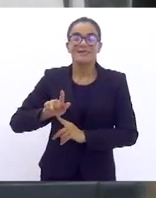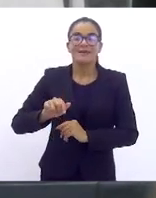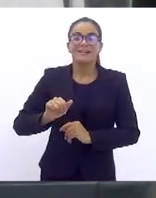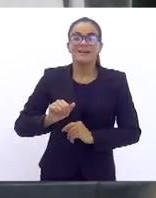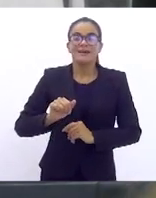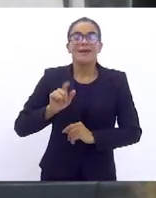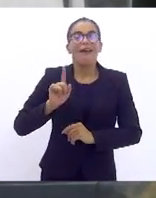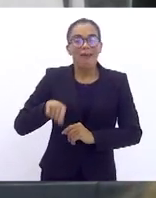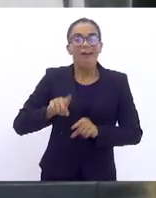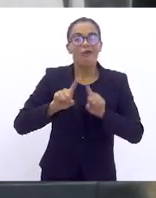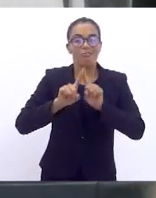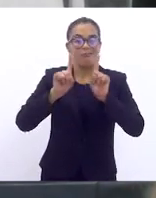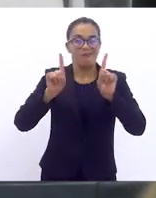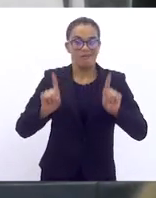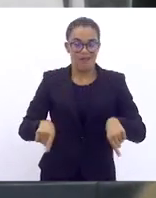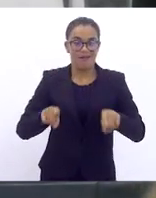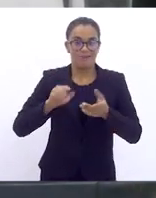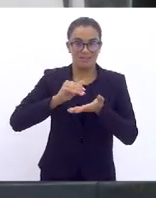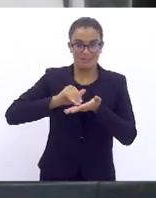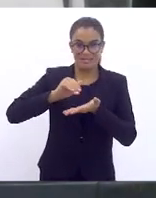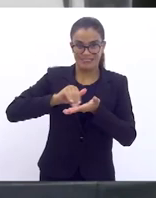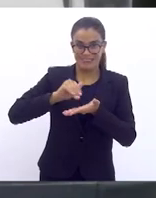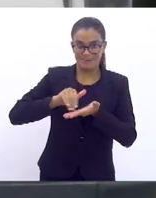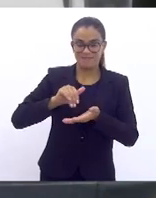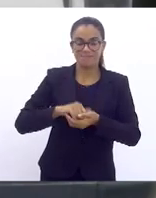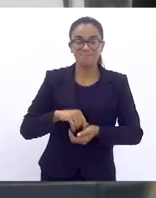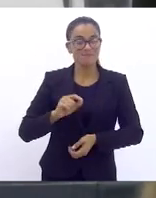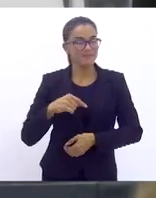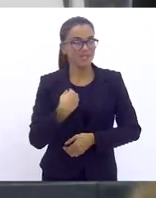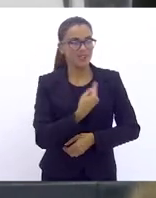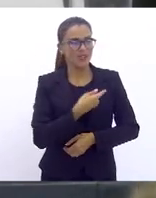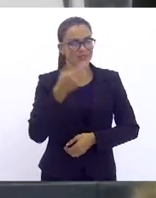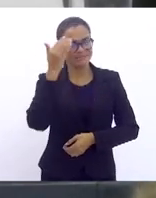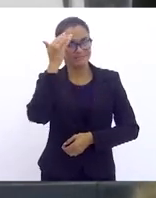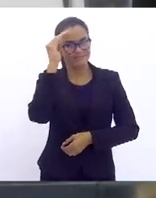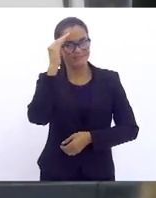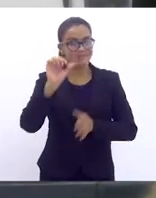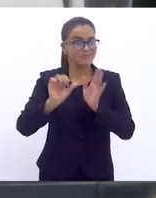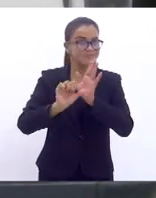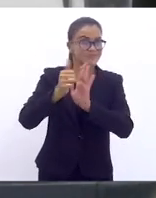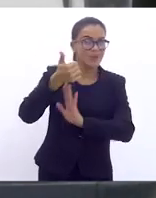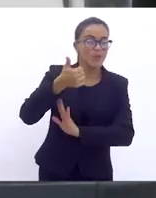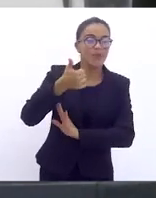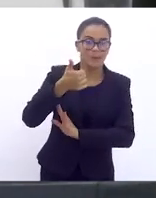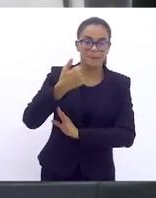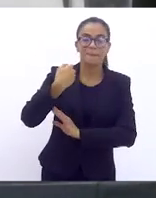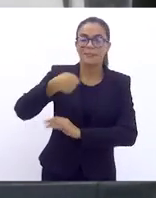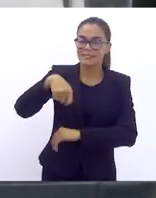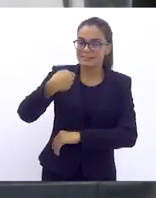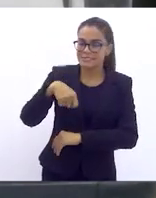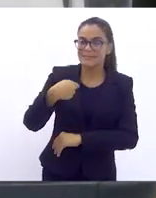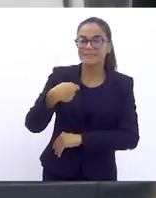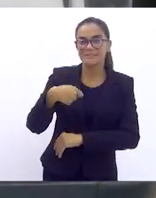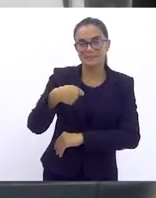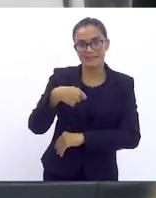cargo né lá da secretaria e a gente entendeu primeiro que nós temos que atender são as